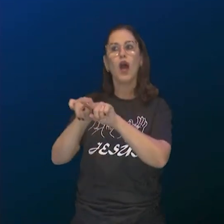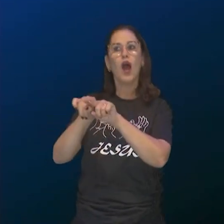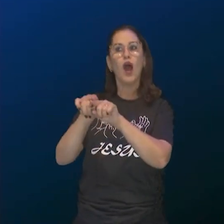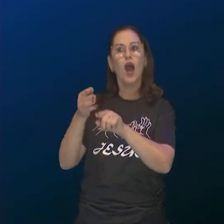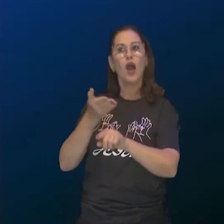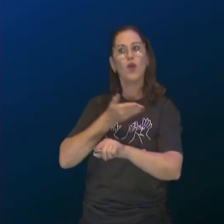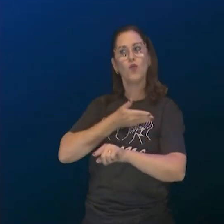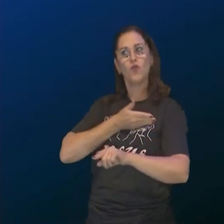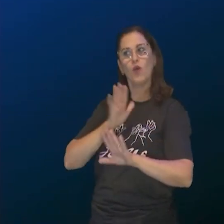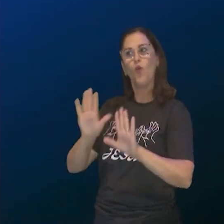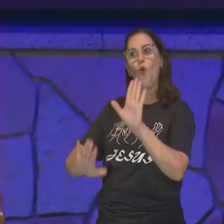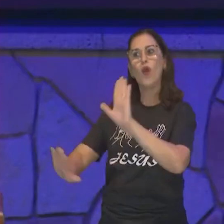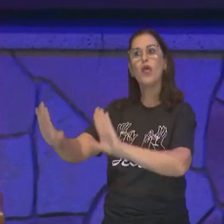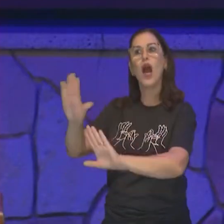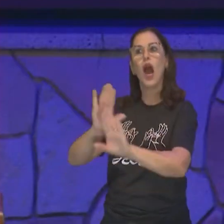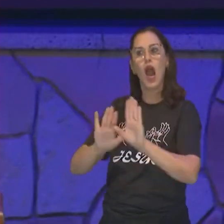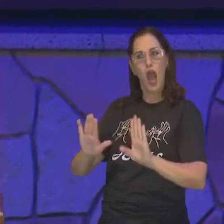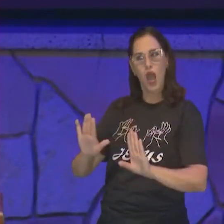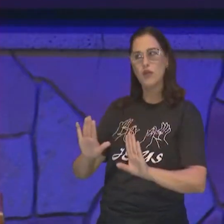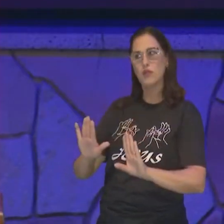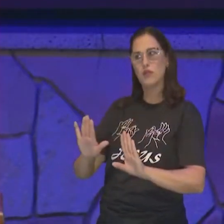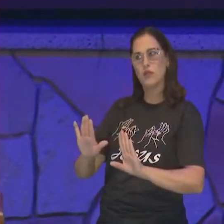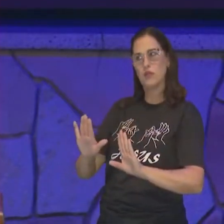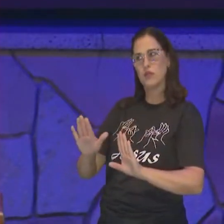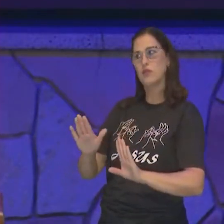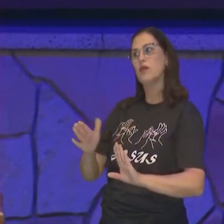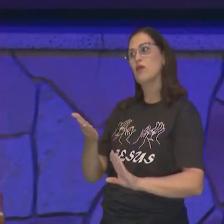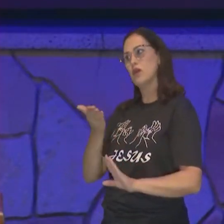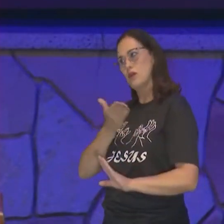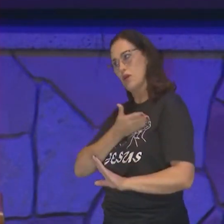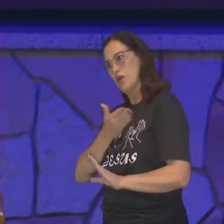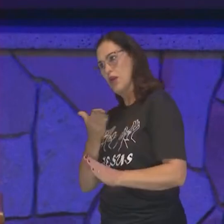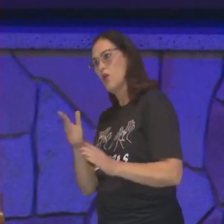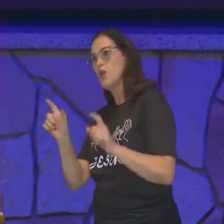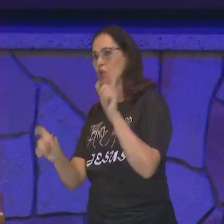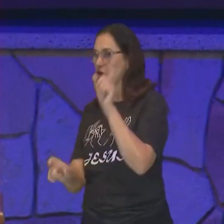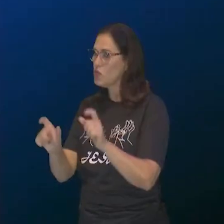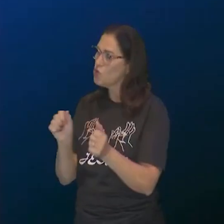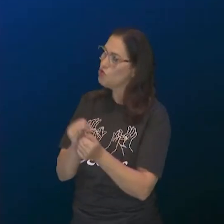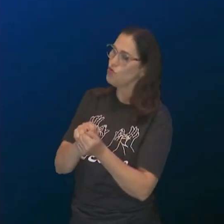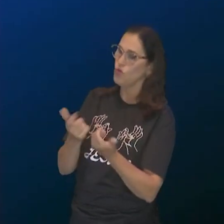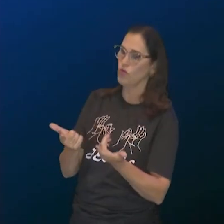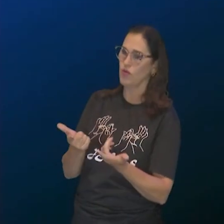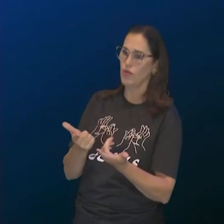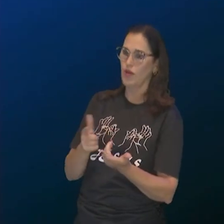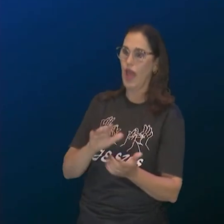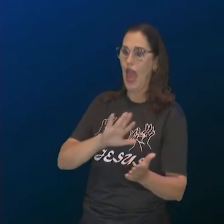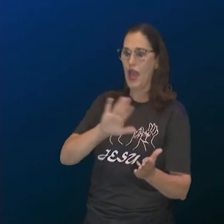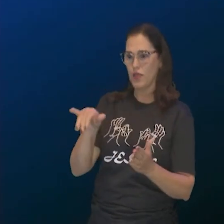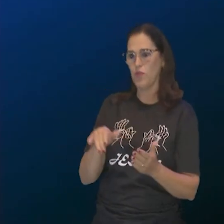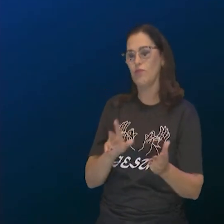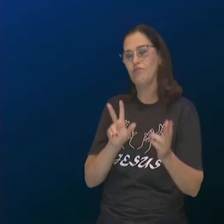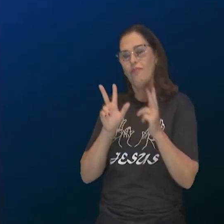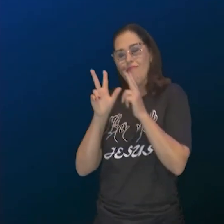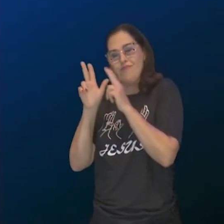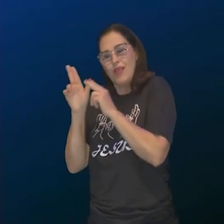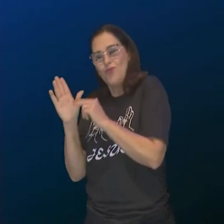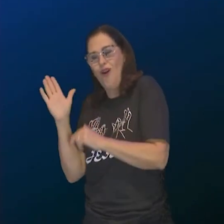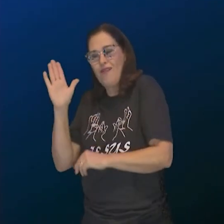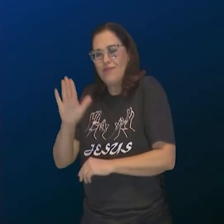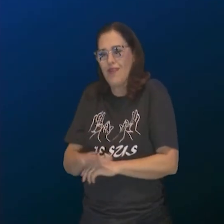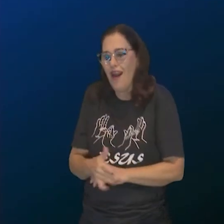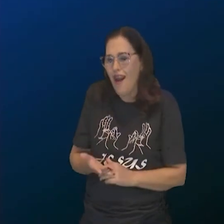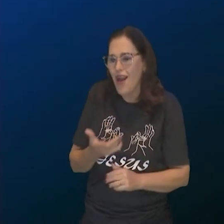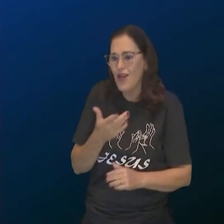tem, meu irmão, minha irmã. E à tarde saiu Urias a deitar-se na sua cama com os seus servos, os servos do